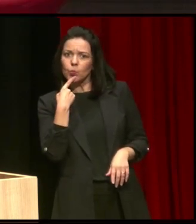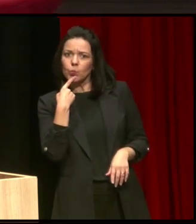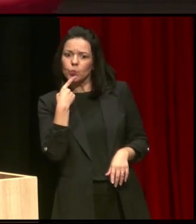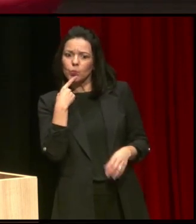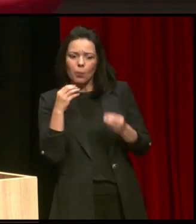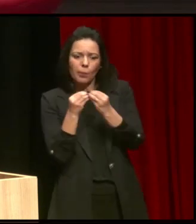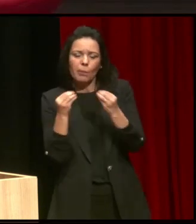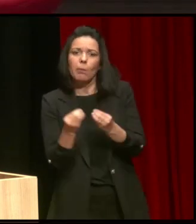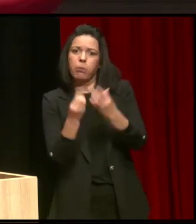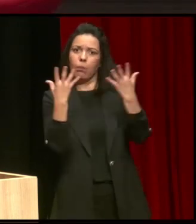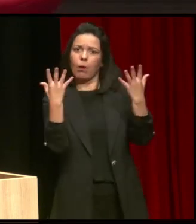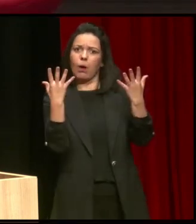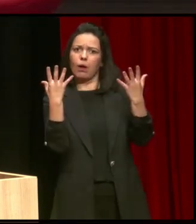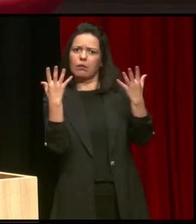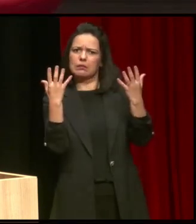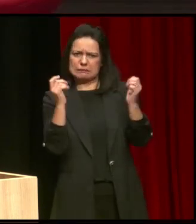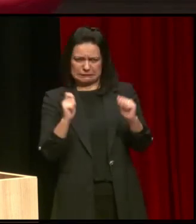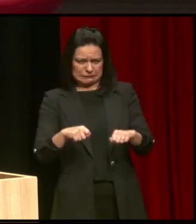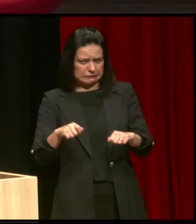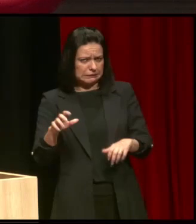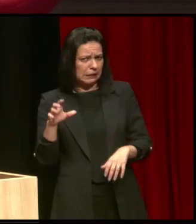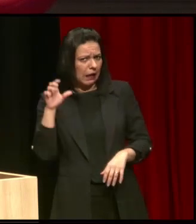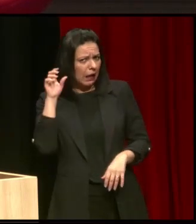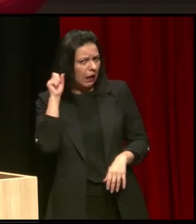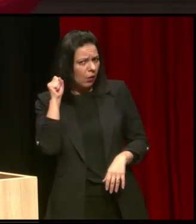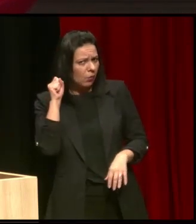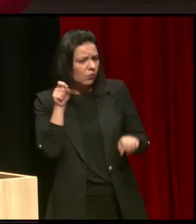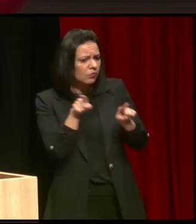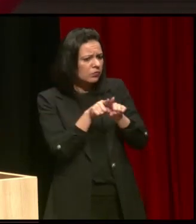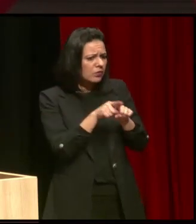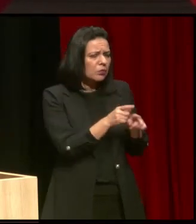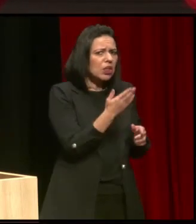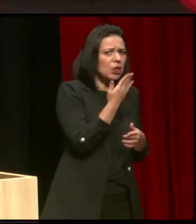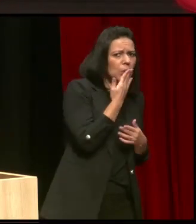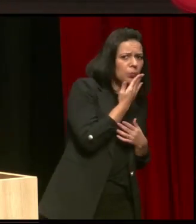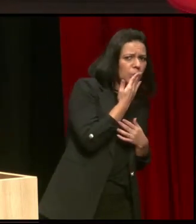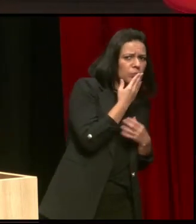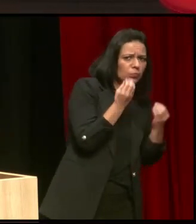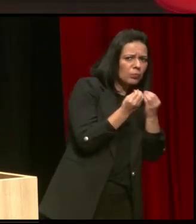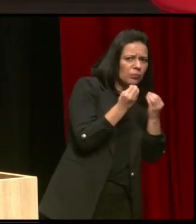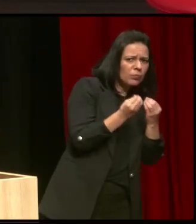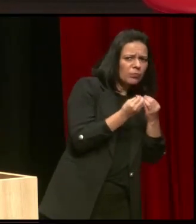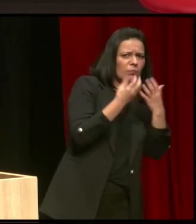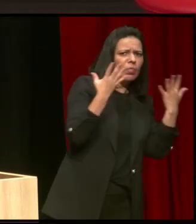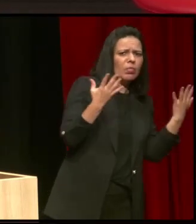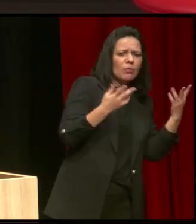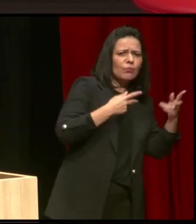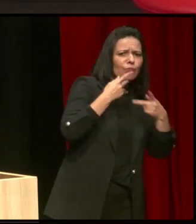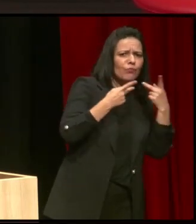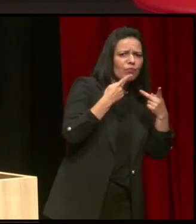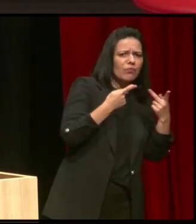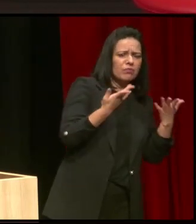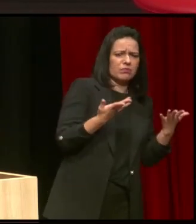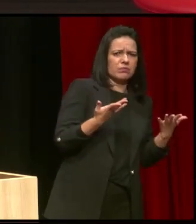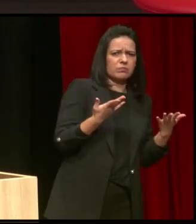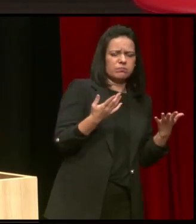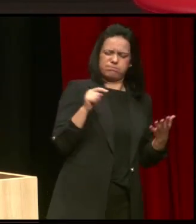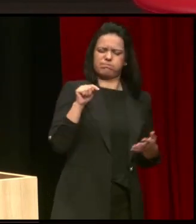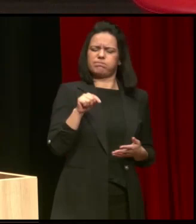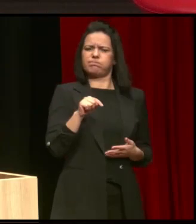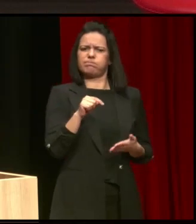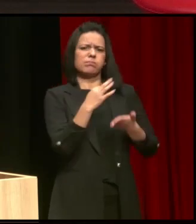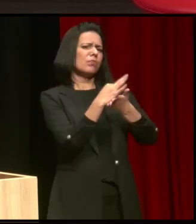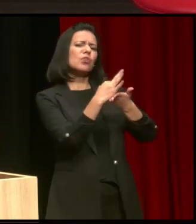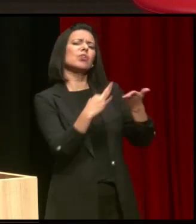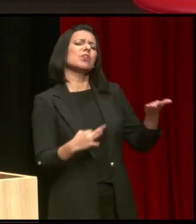O que que esse texto de Marcos está dizendo para nós? A gente não presta atenção nisso, mas Marcos está dizendo